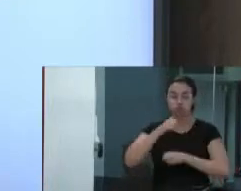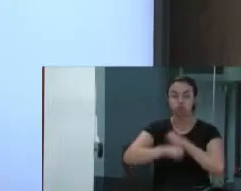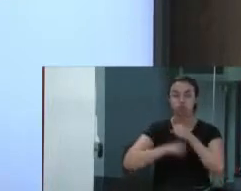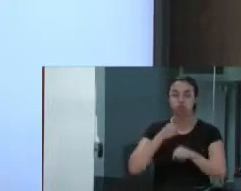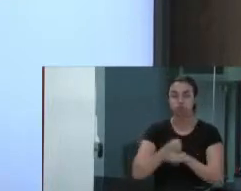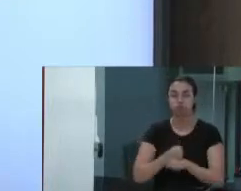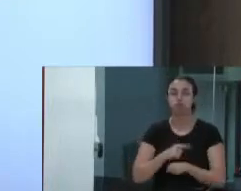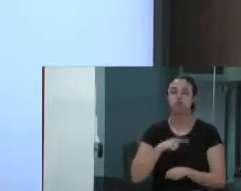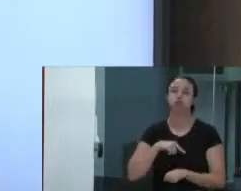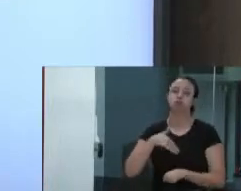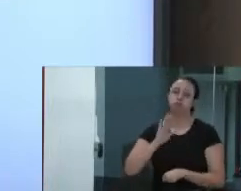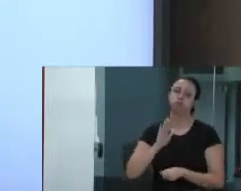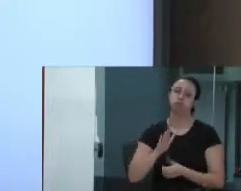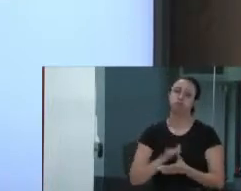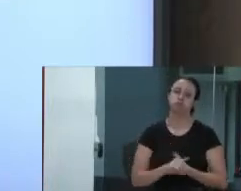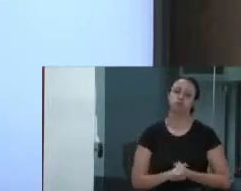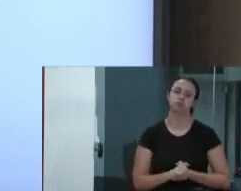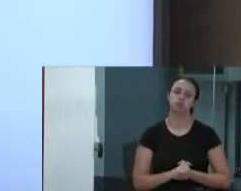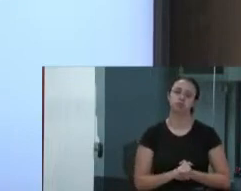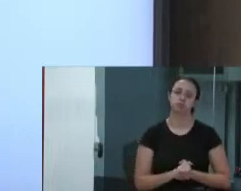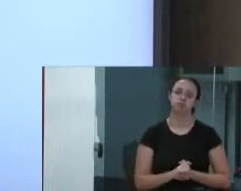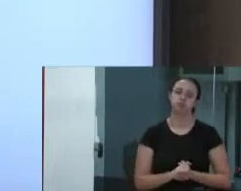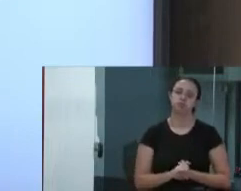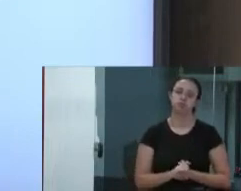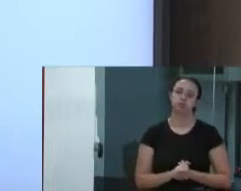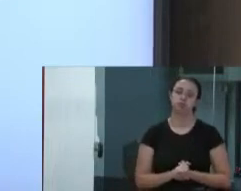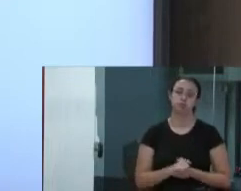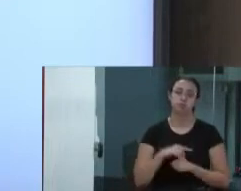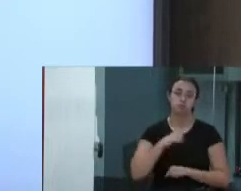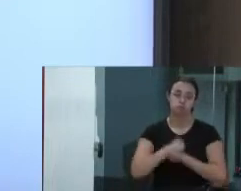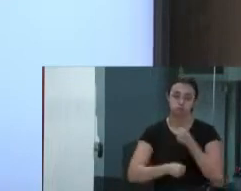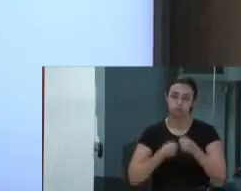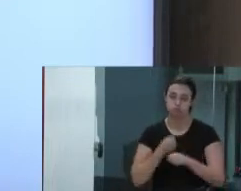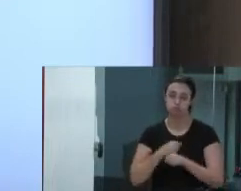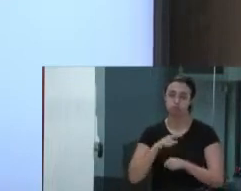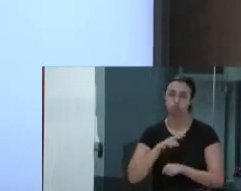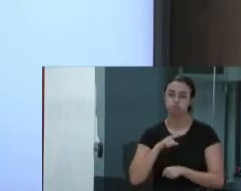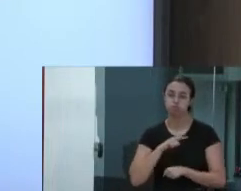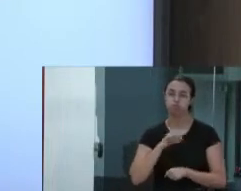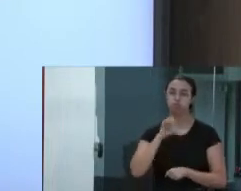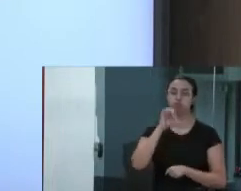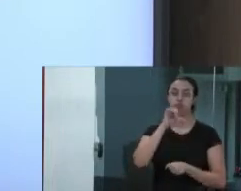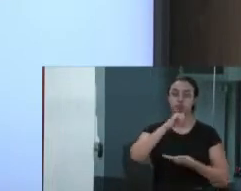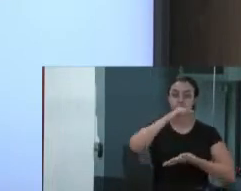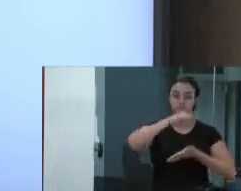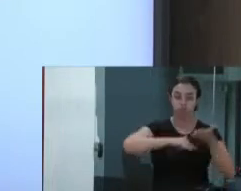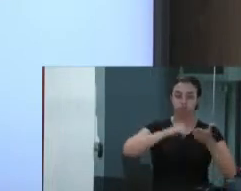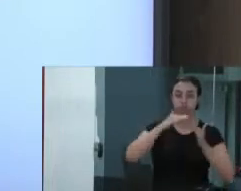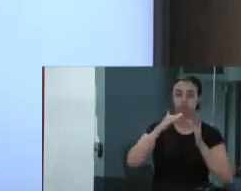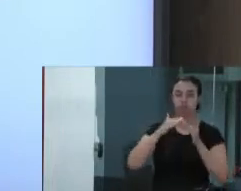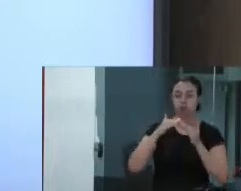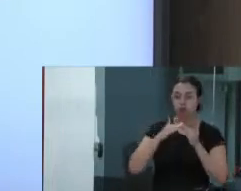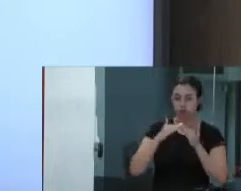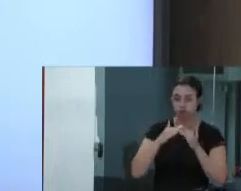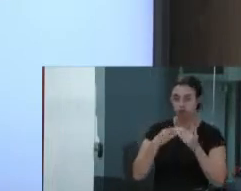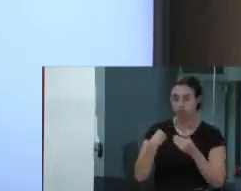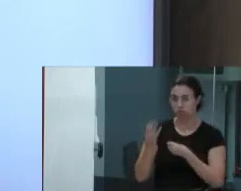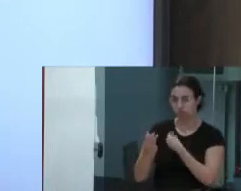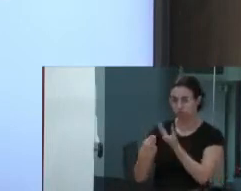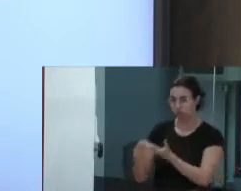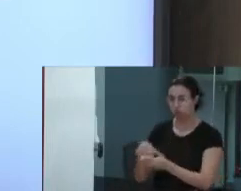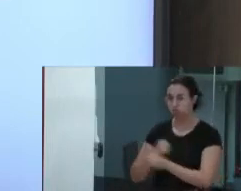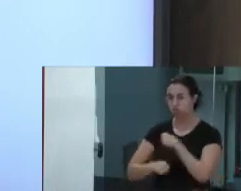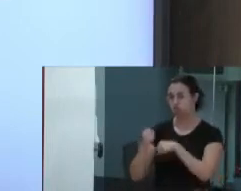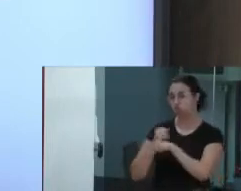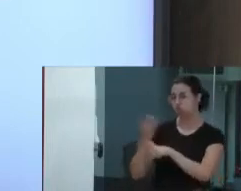mais nesses primeiros 6 meses do que durante todo o ano passado. Esse ano a gente já teve 9 escrituras entregues, né, ao passo que o ano passado todo a gente